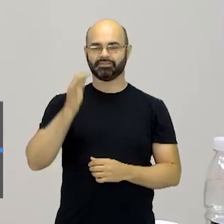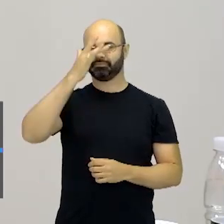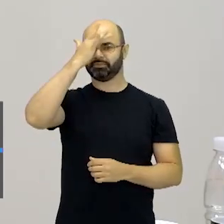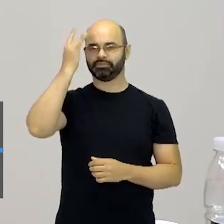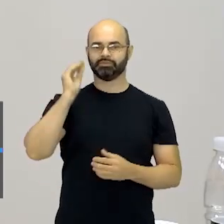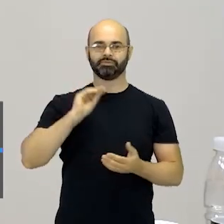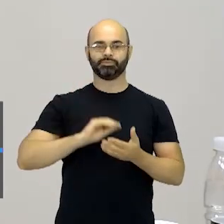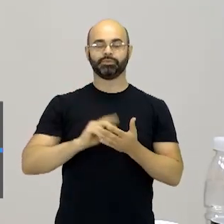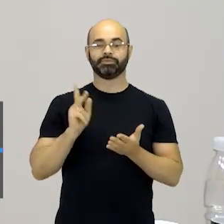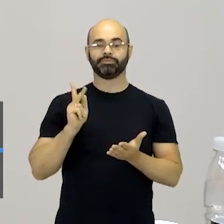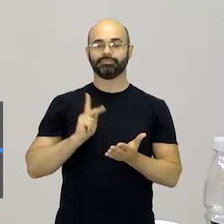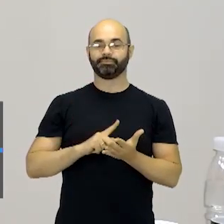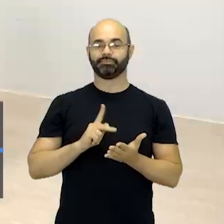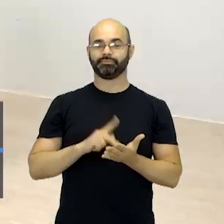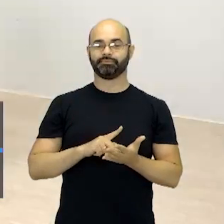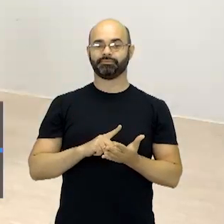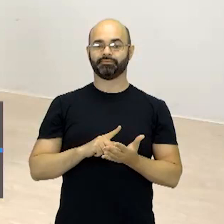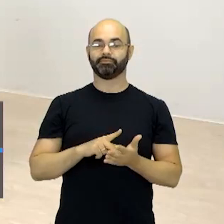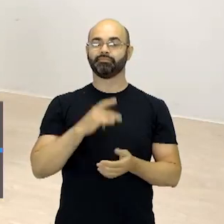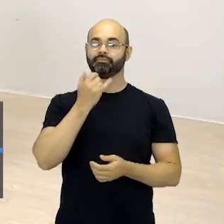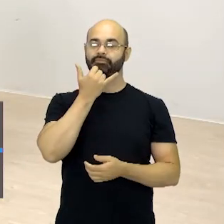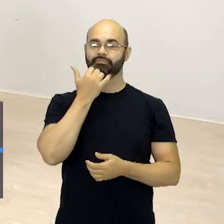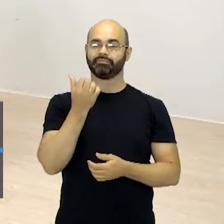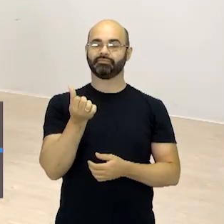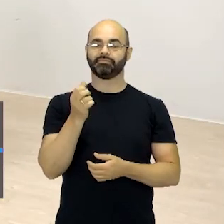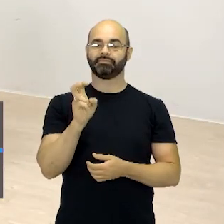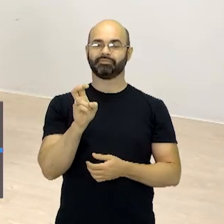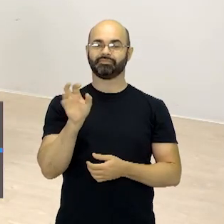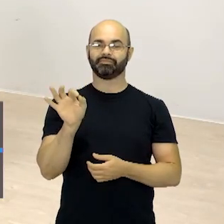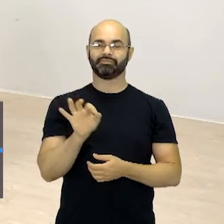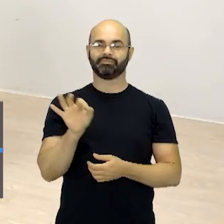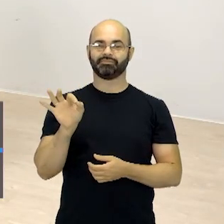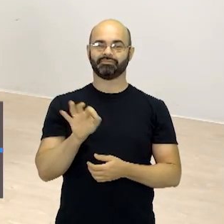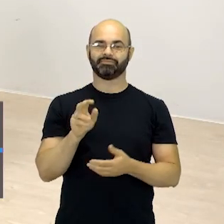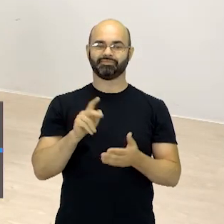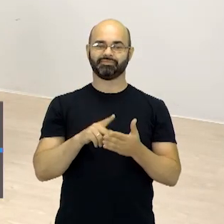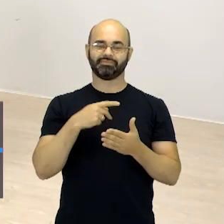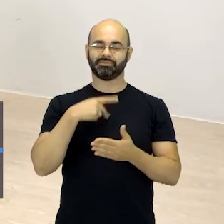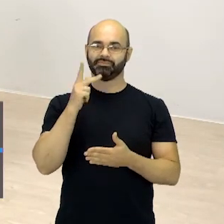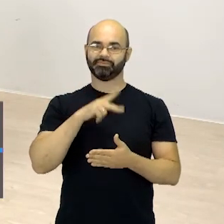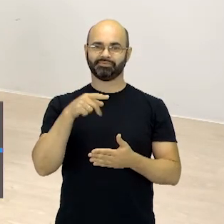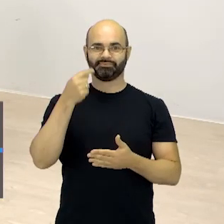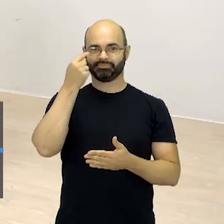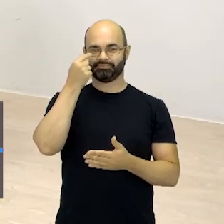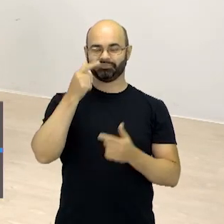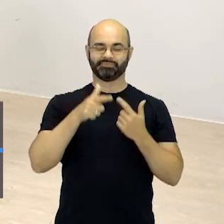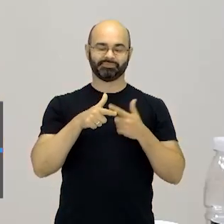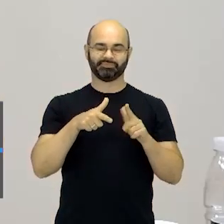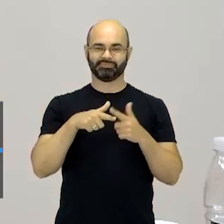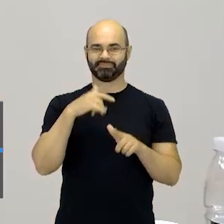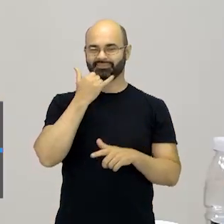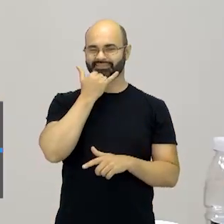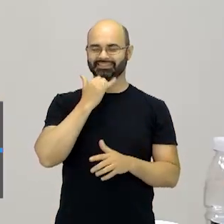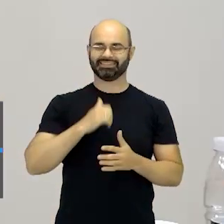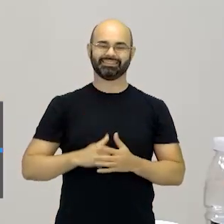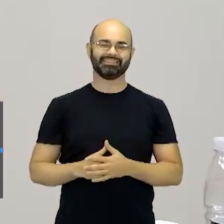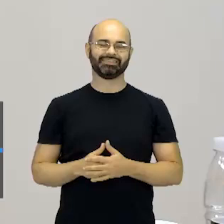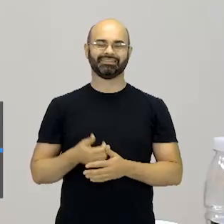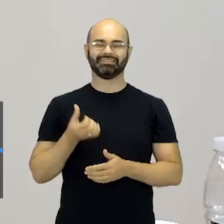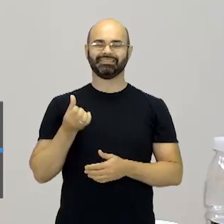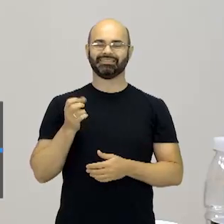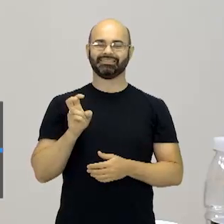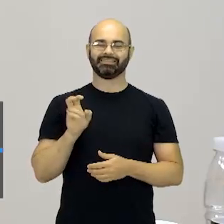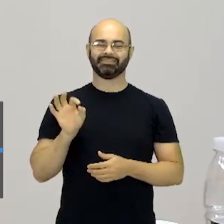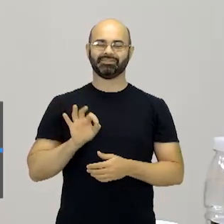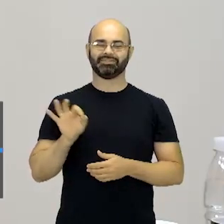como verdadeiro, 65, né, Pro? 65%, Isso. Perdão, a professora não enxerga muito bem, gente, faz parte, tá? 65%